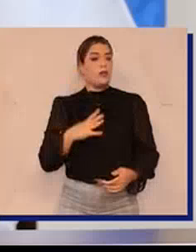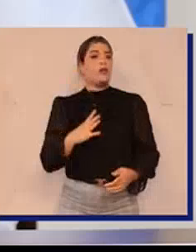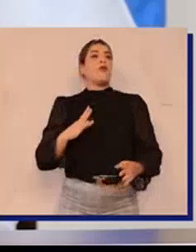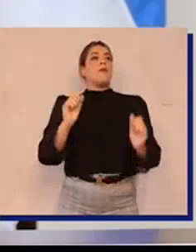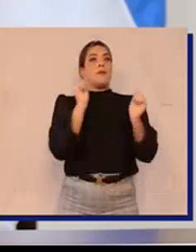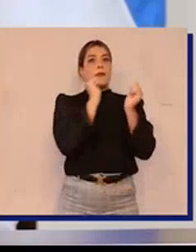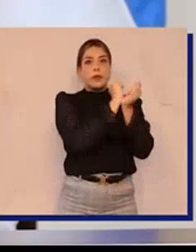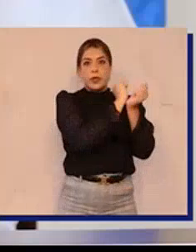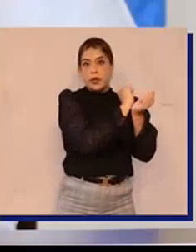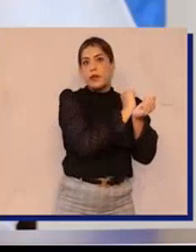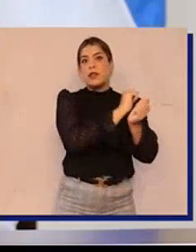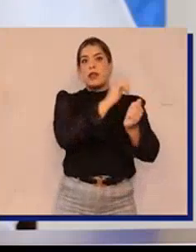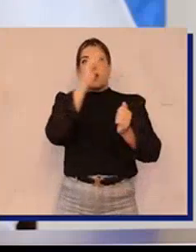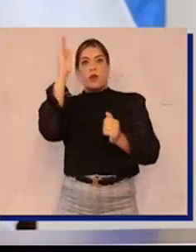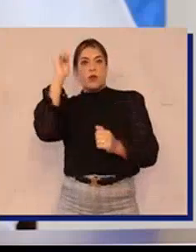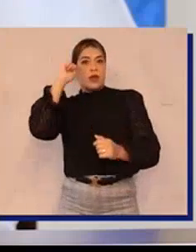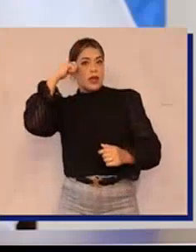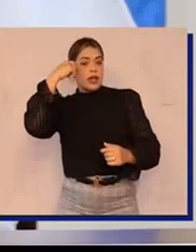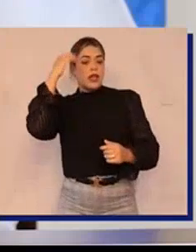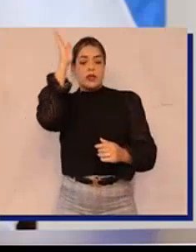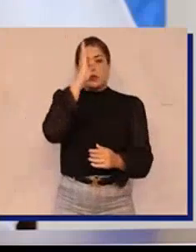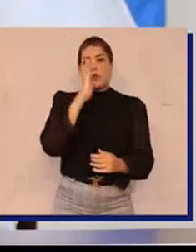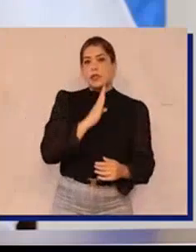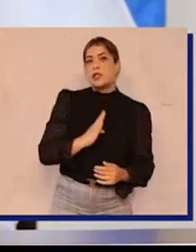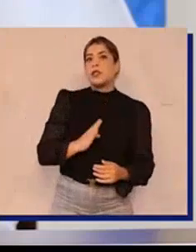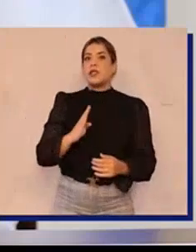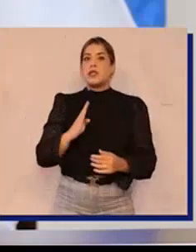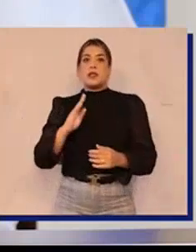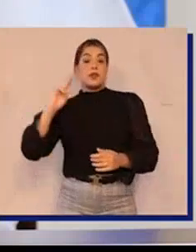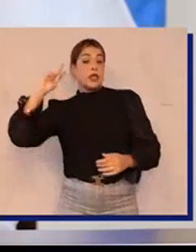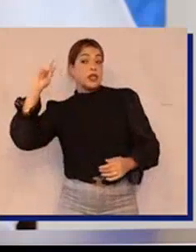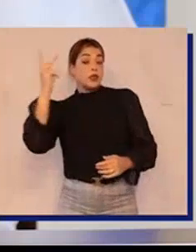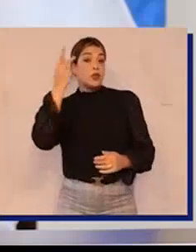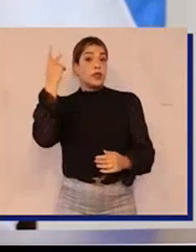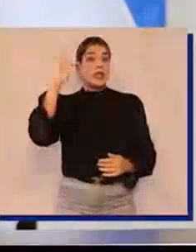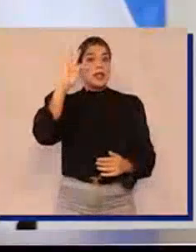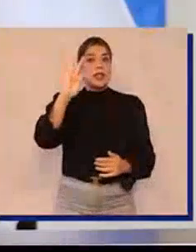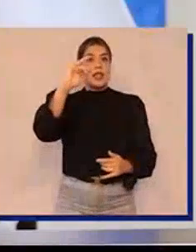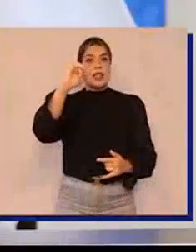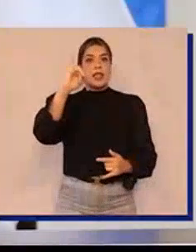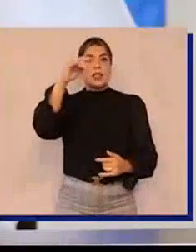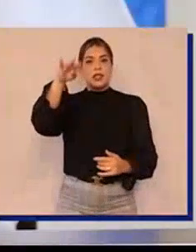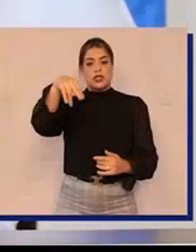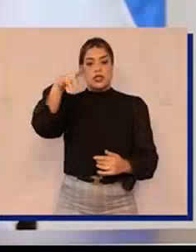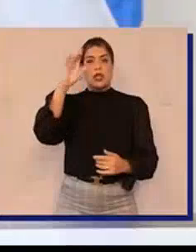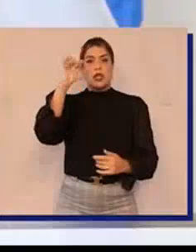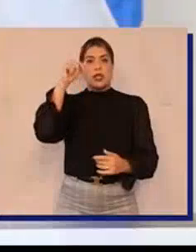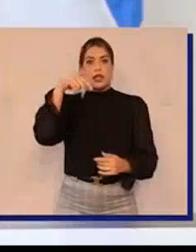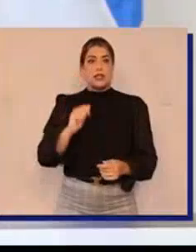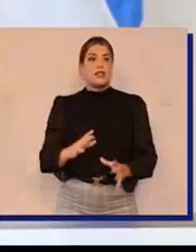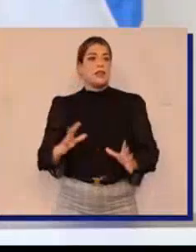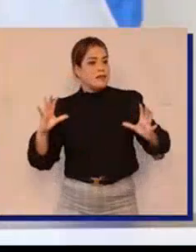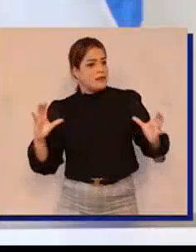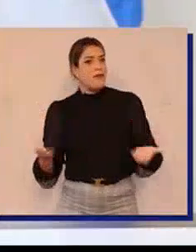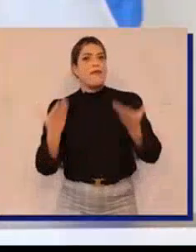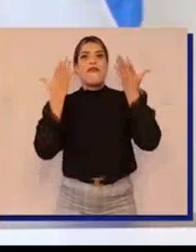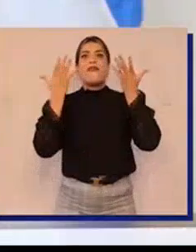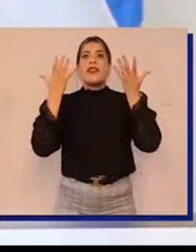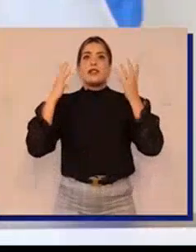da Verdade da escravidão negra no Brasil cevm da OAB e da servidora historiadora Tatiana Lima Brandão esse evento